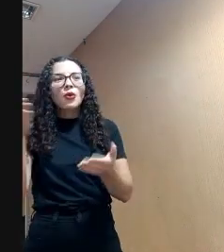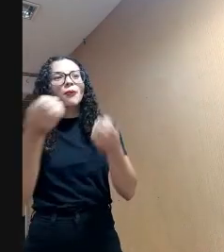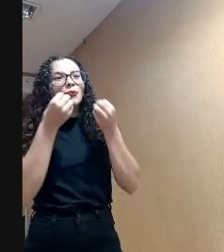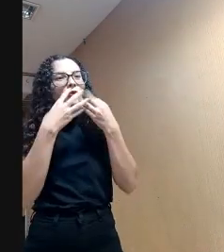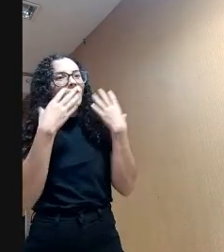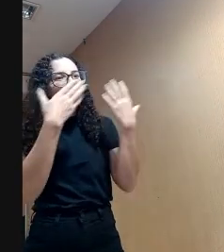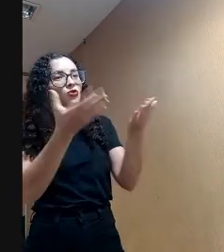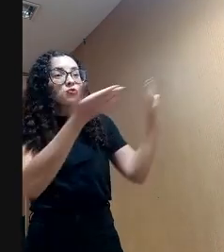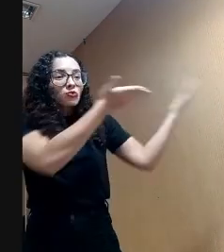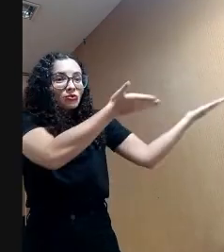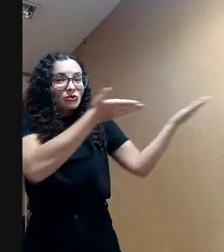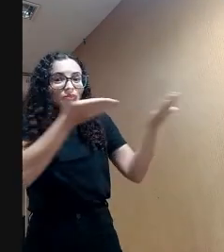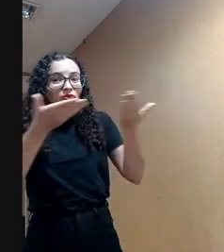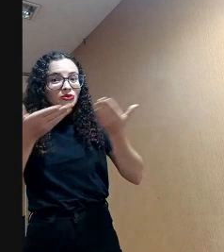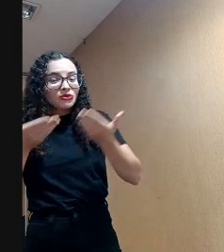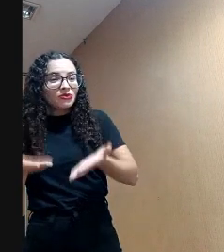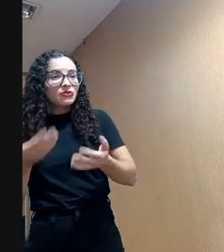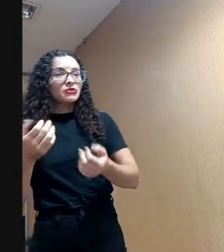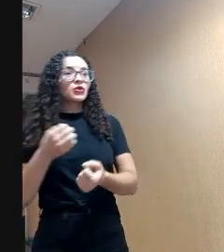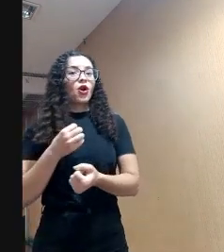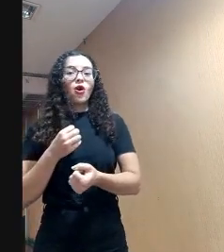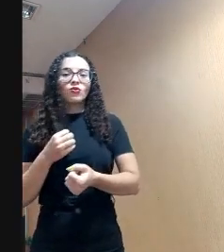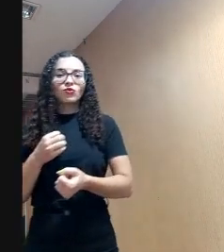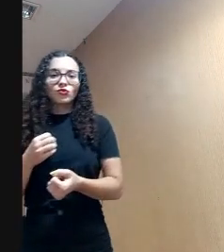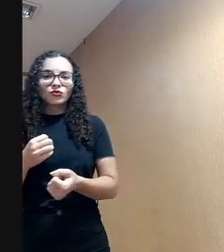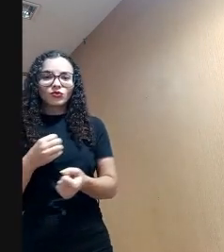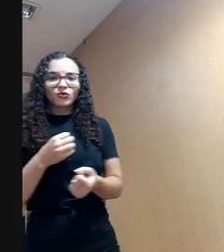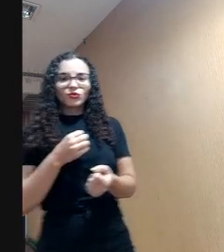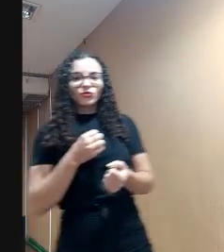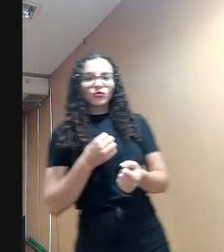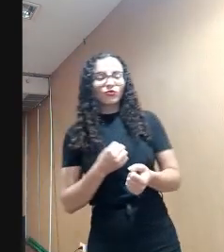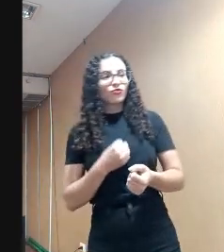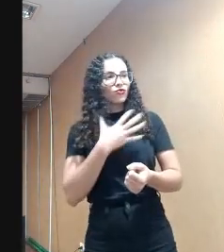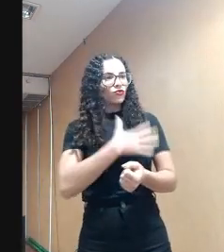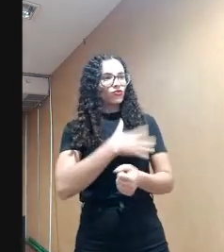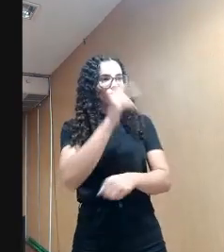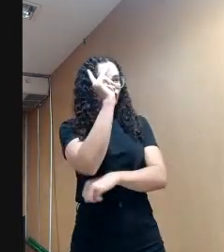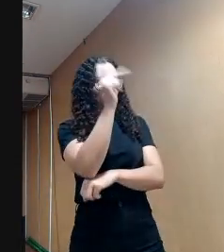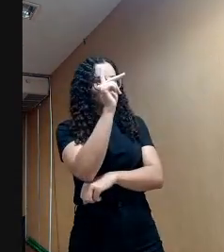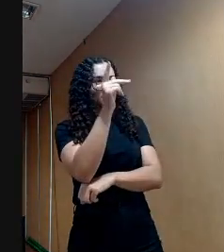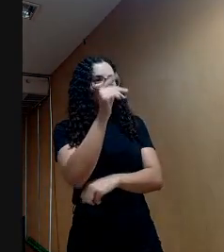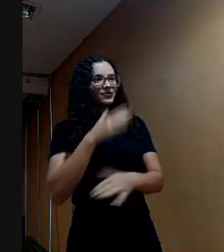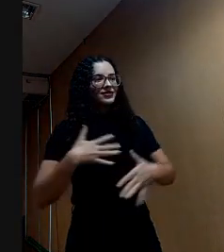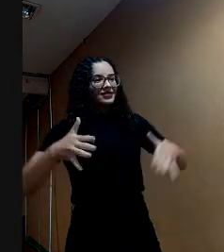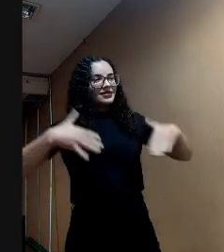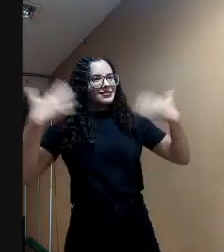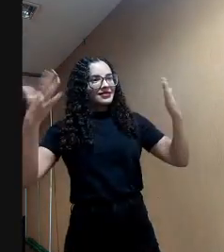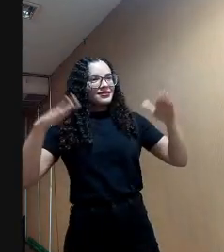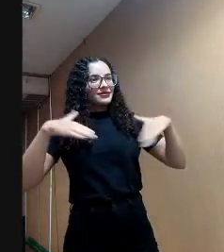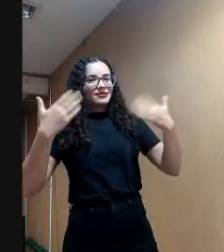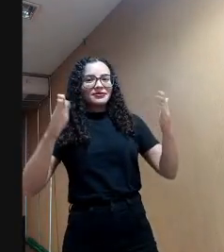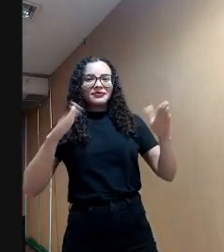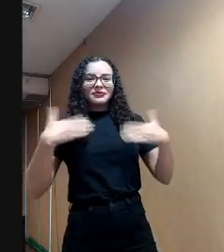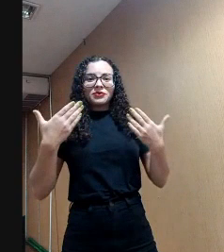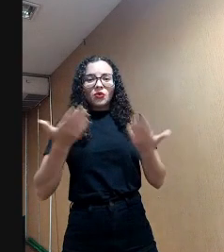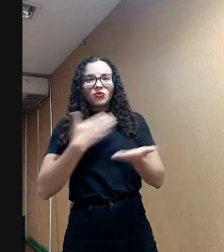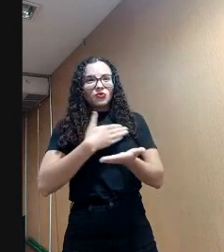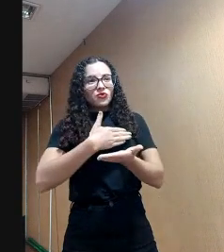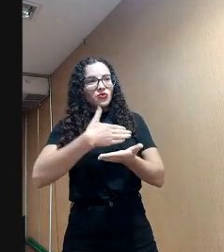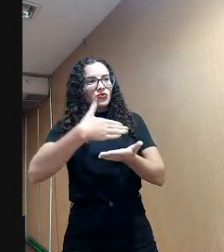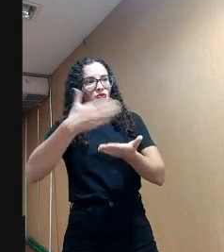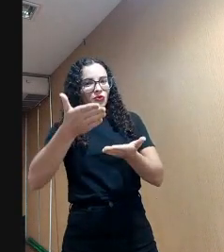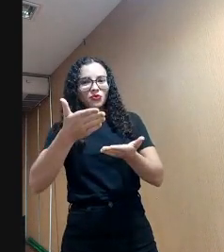todos bem-vindos ao IFPE Campus Pesqueira. É com grande alegria que temos a honra de iniciar